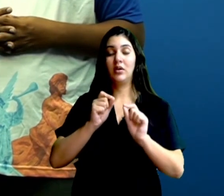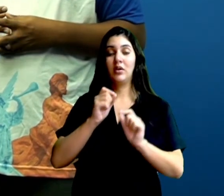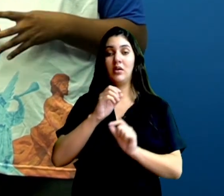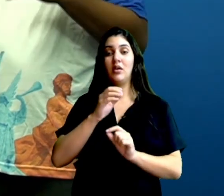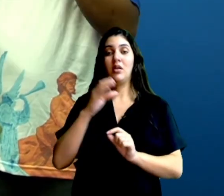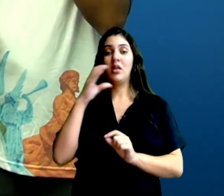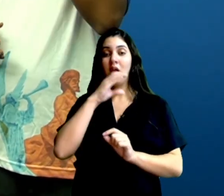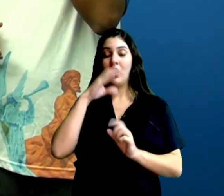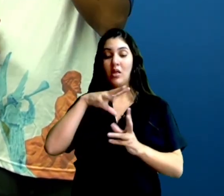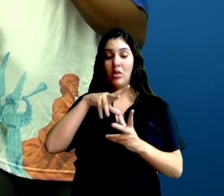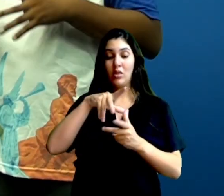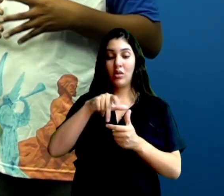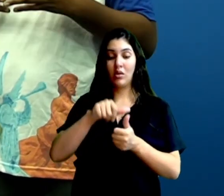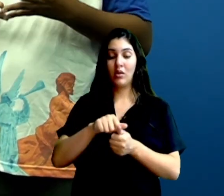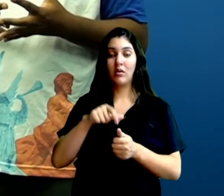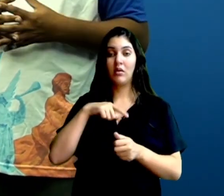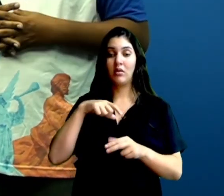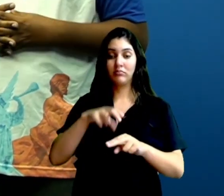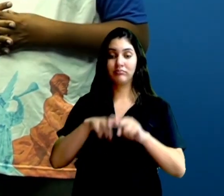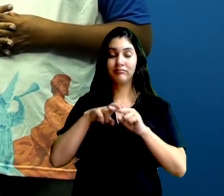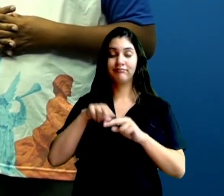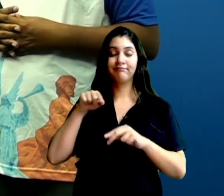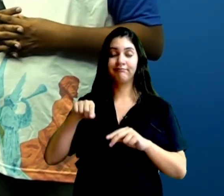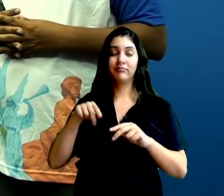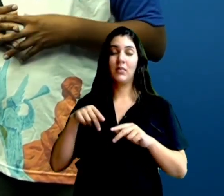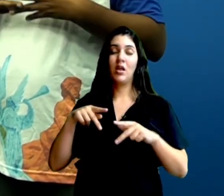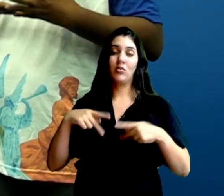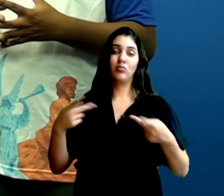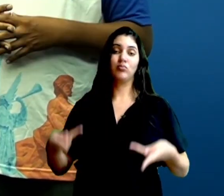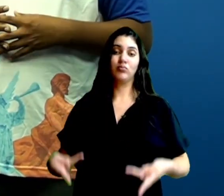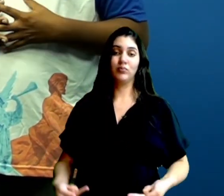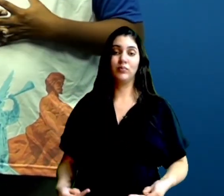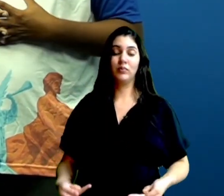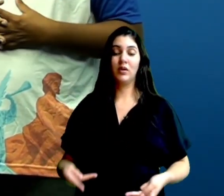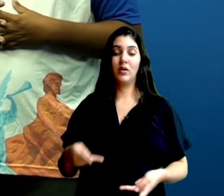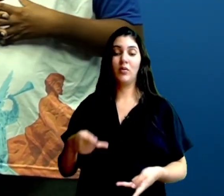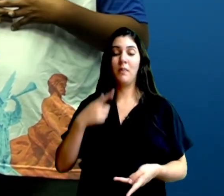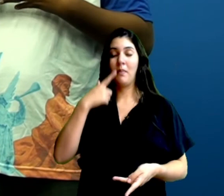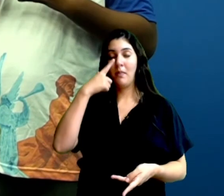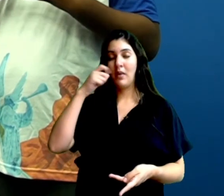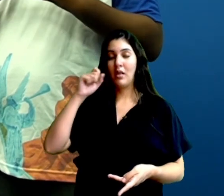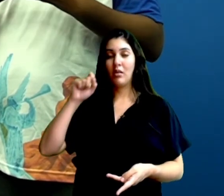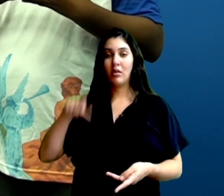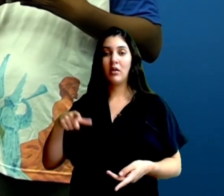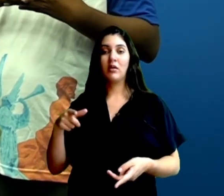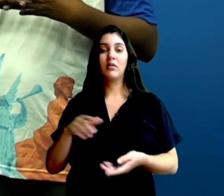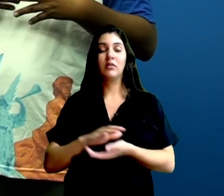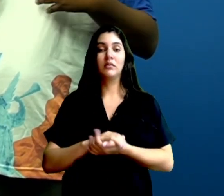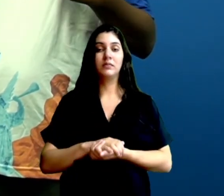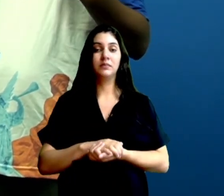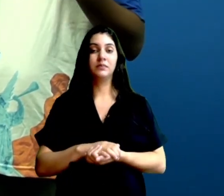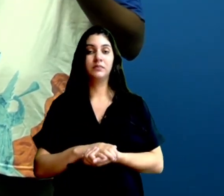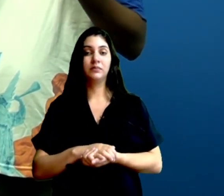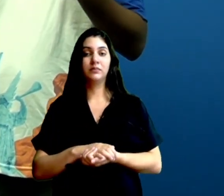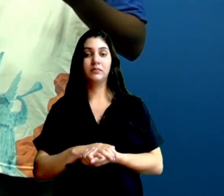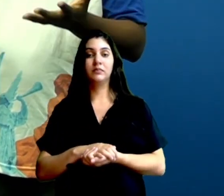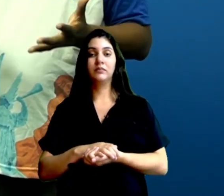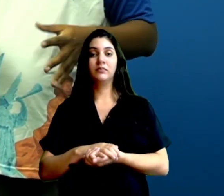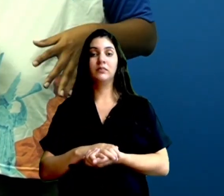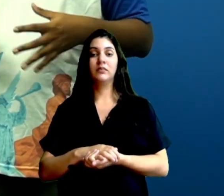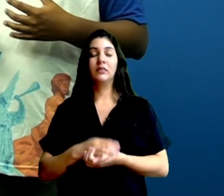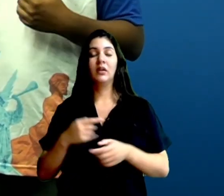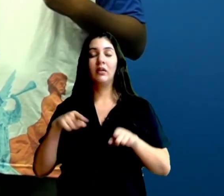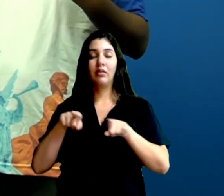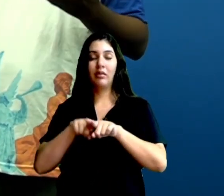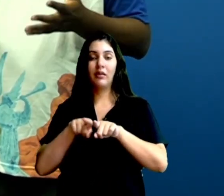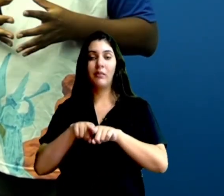aquecimento global que é causado pelo homem, né, pela poluição, pela a grande